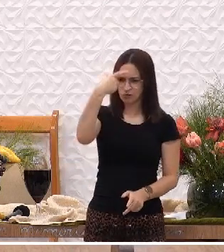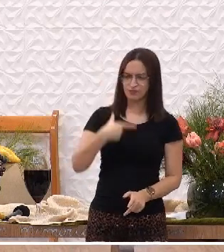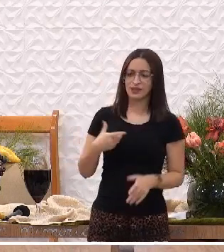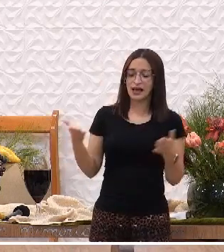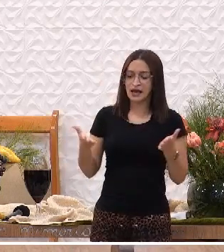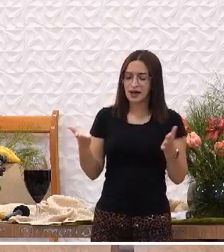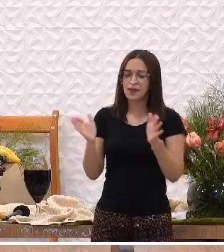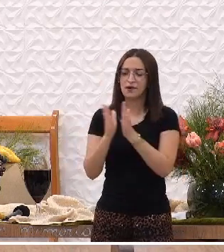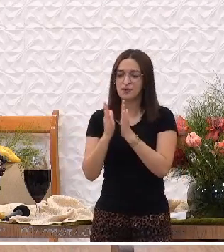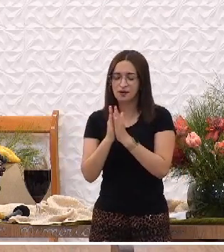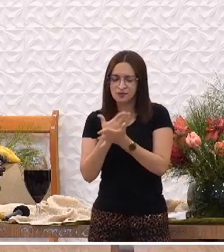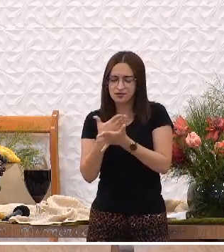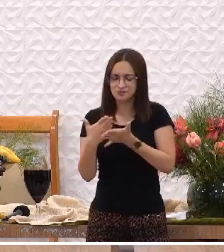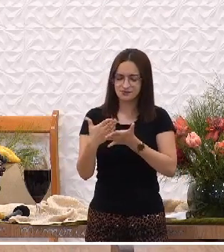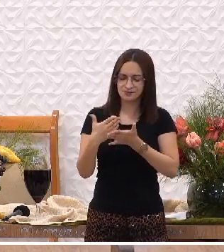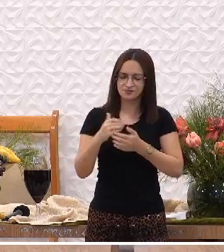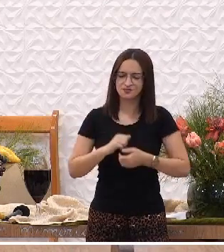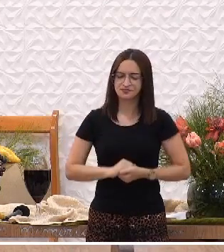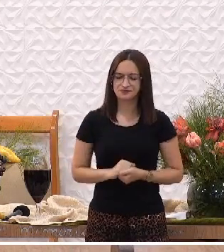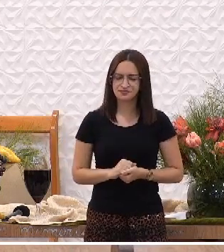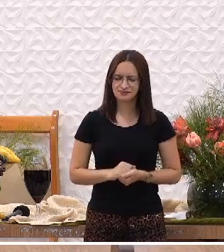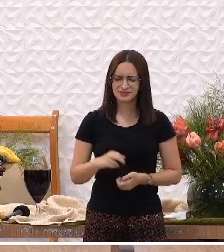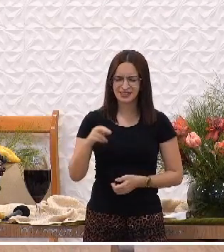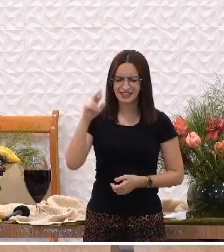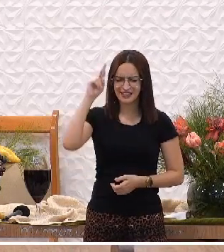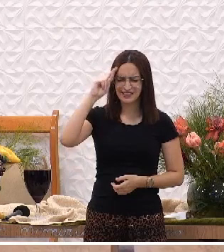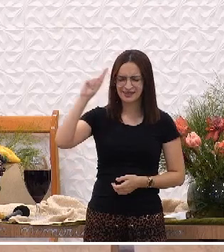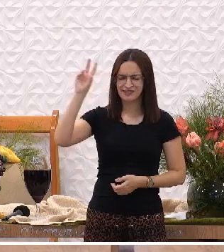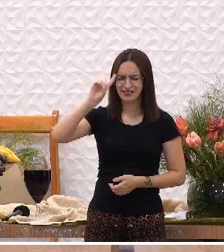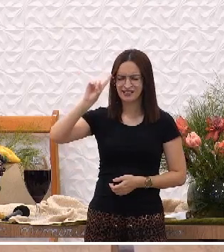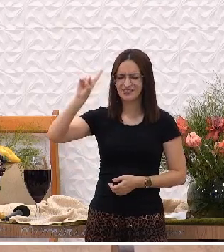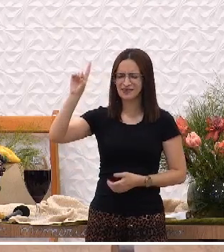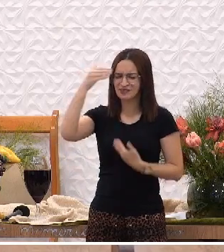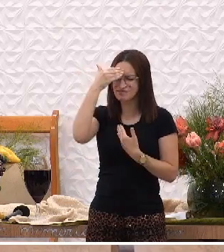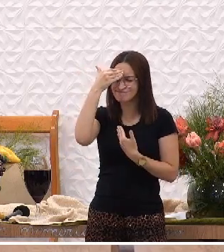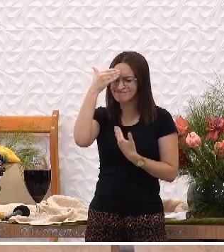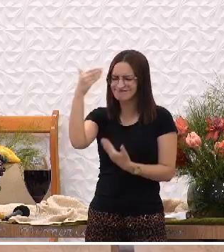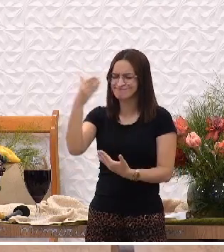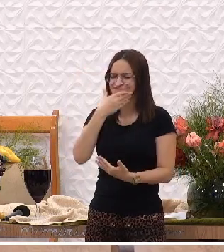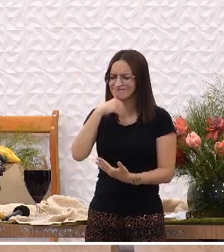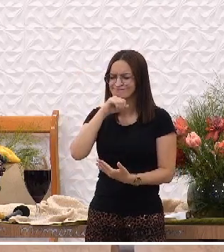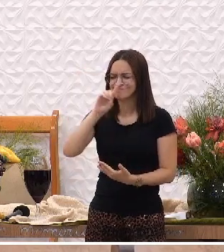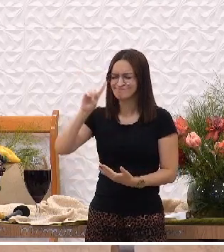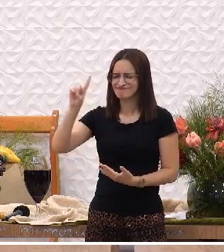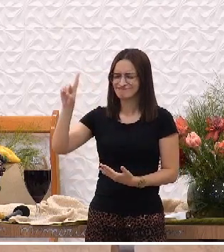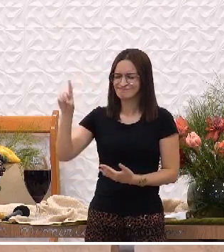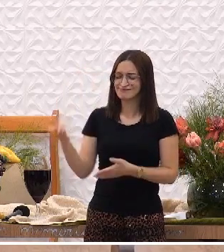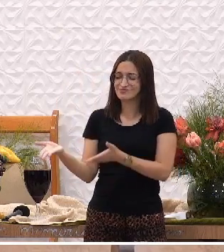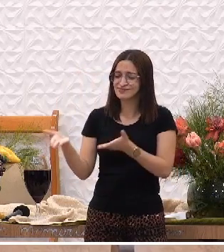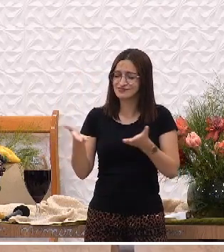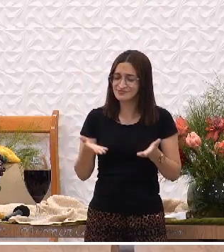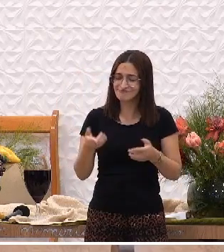orar para começar. Senhor Deus, muito obrigado, Pai, por esta oportunidade de estar aqui. Muito obrigado por